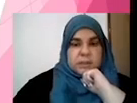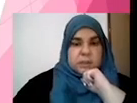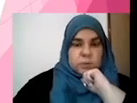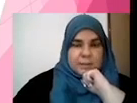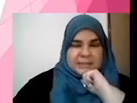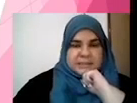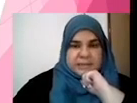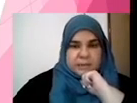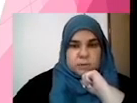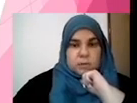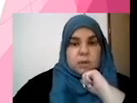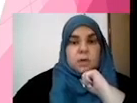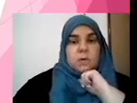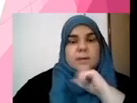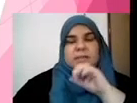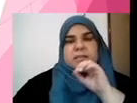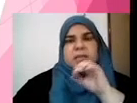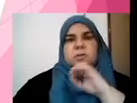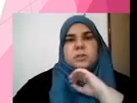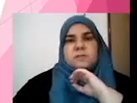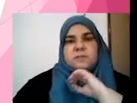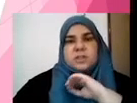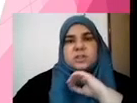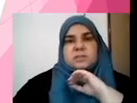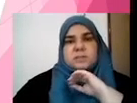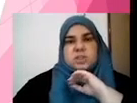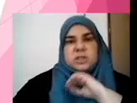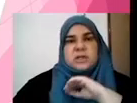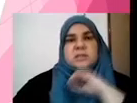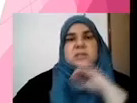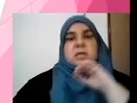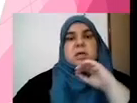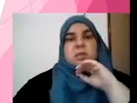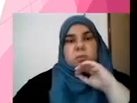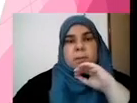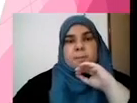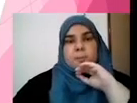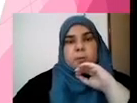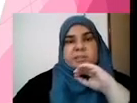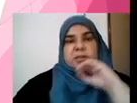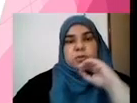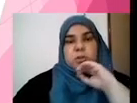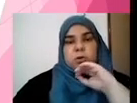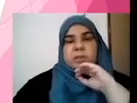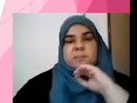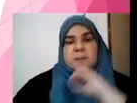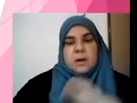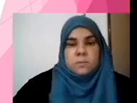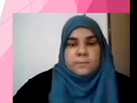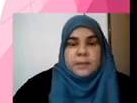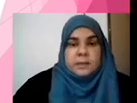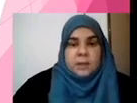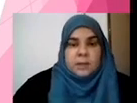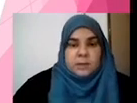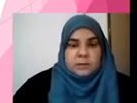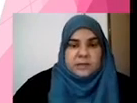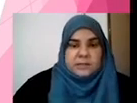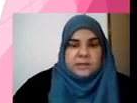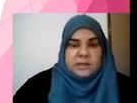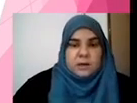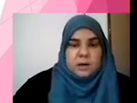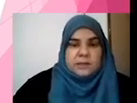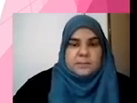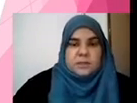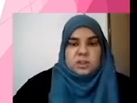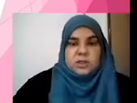medianas e do baricentro. O baricentro divide as medianas numa proporção de 2 para 1. Na hora que eu